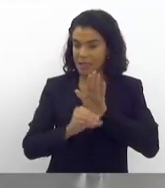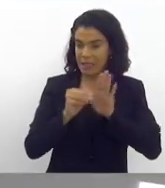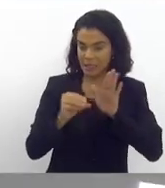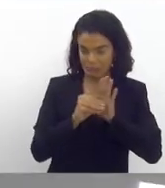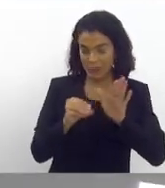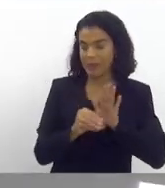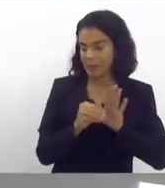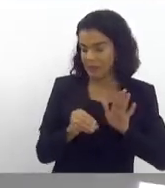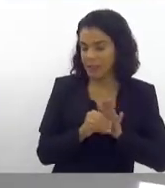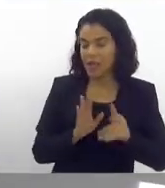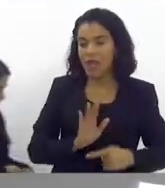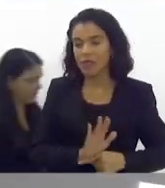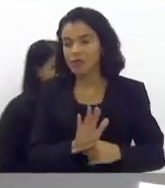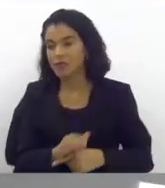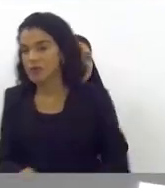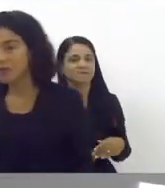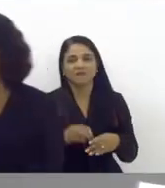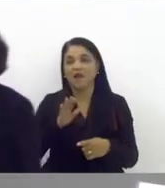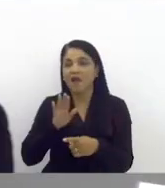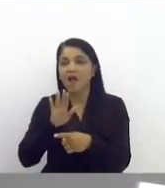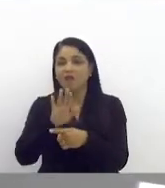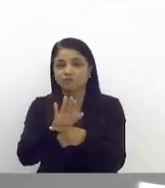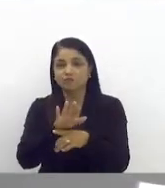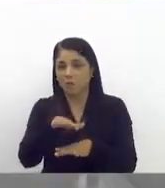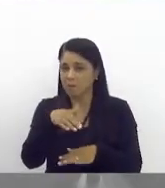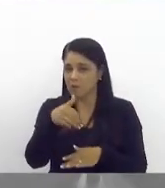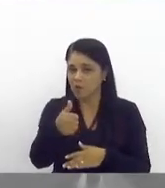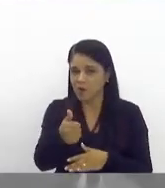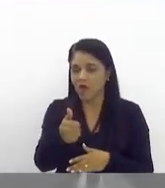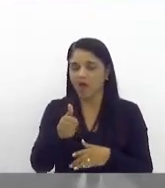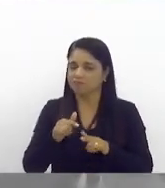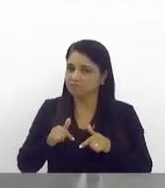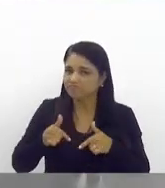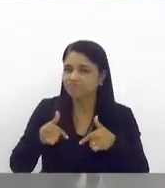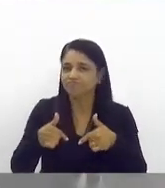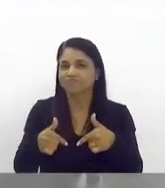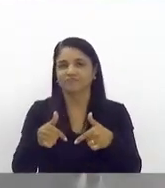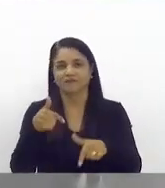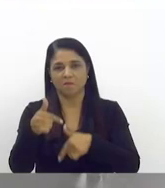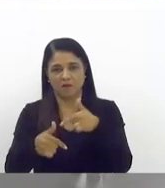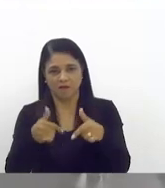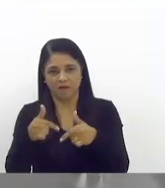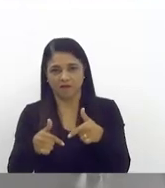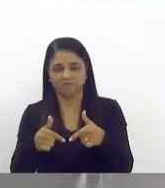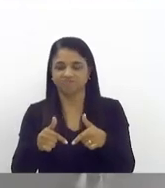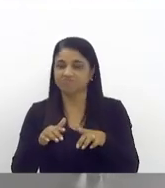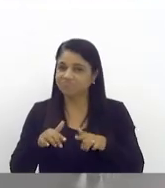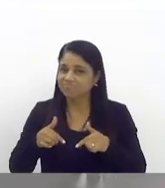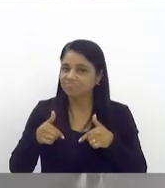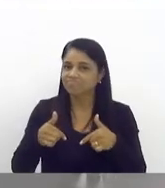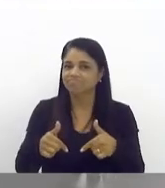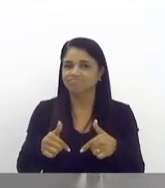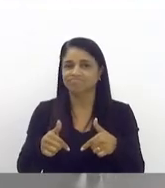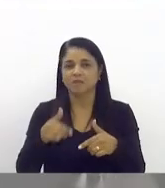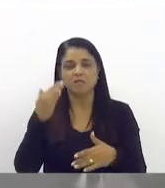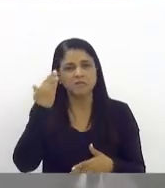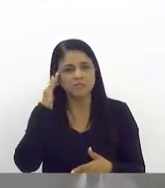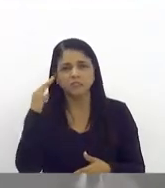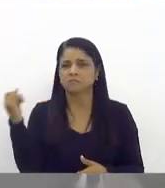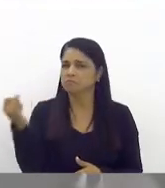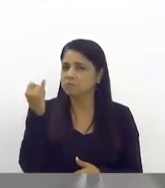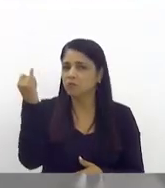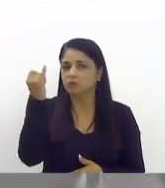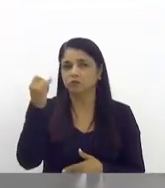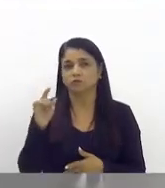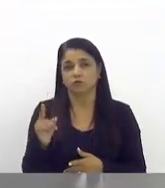na verdade, ajudaram a melhorar as nossas iniciativas. Essas iniciativas são, no meu entendimento, muito importantes. Eu vou